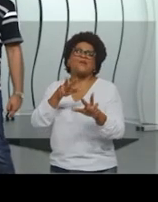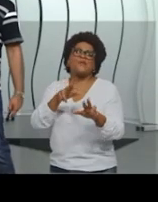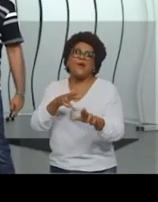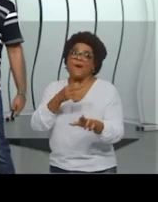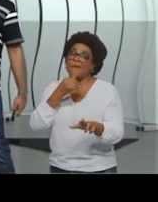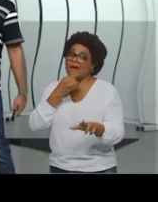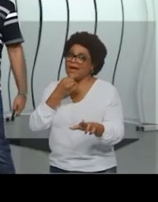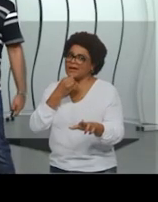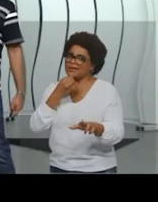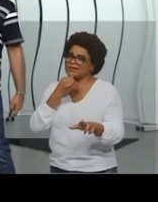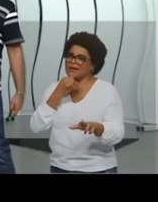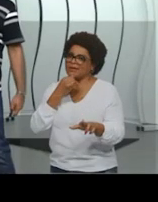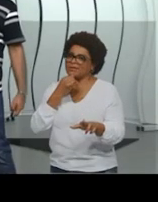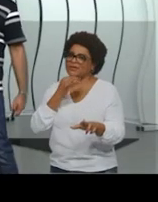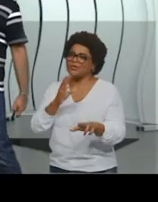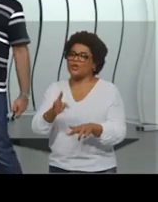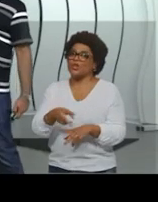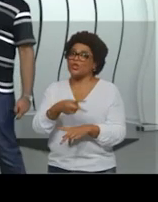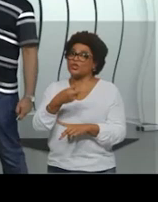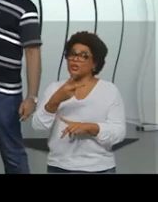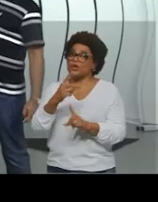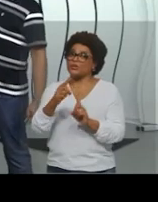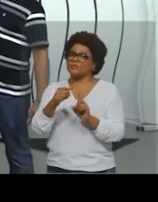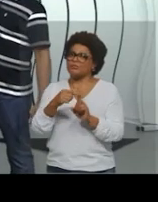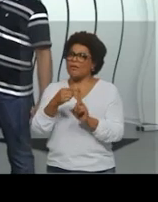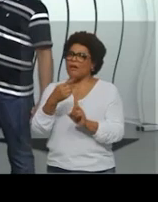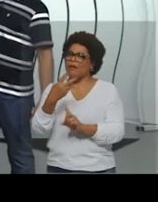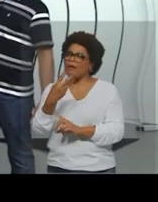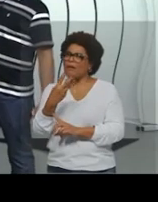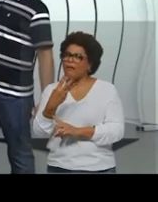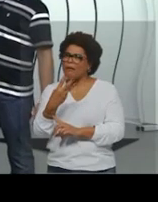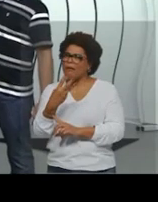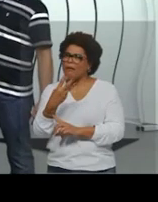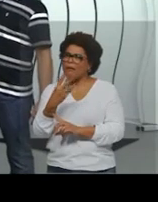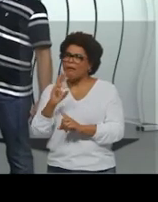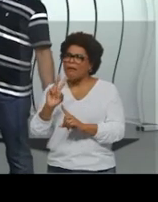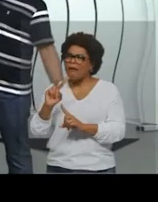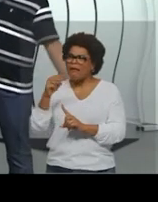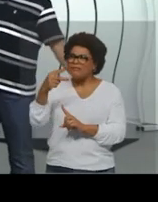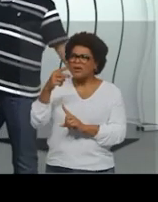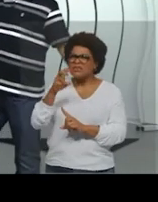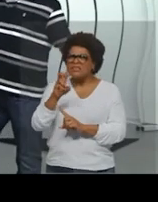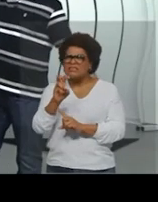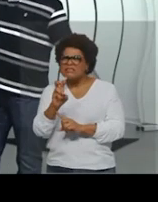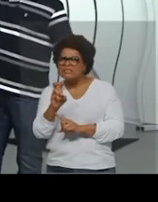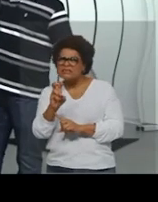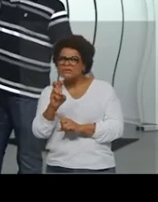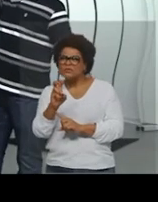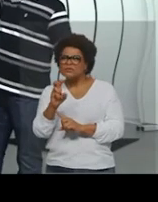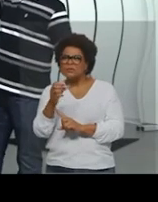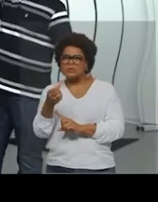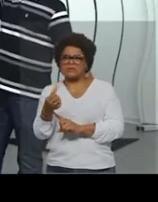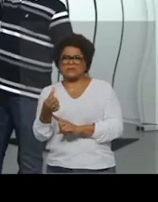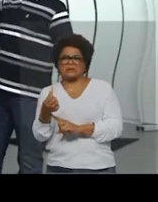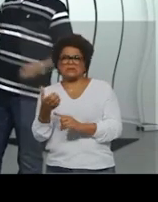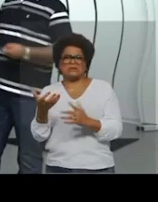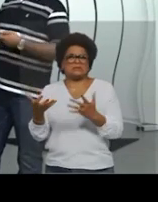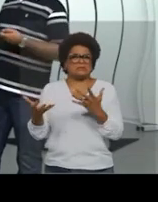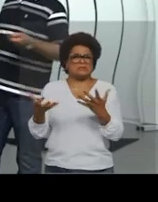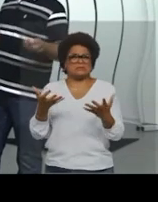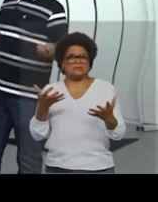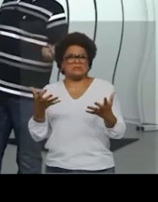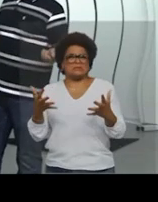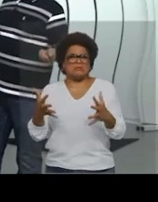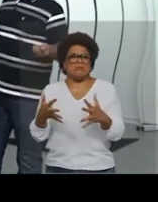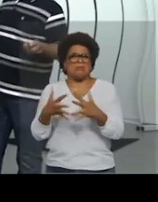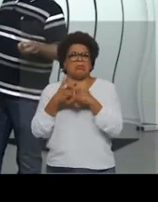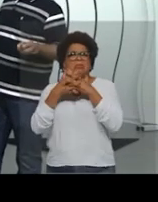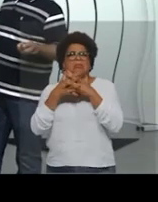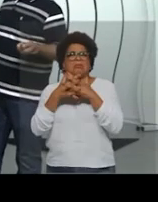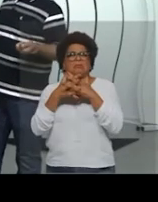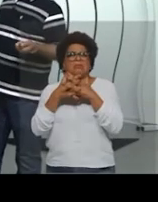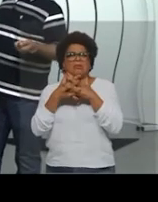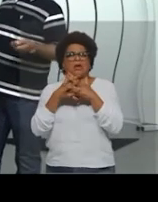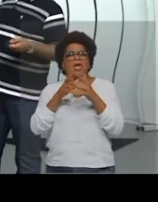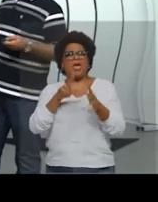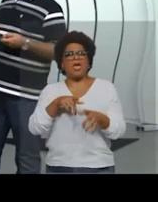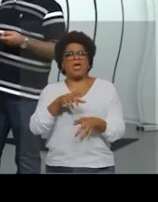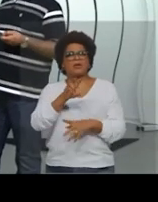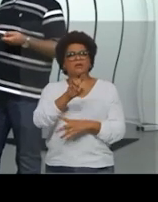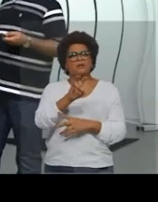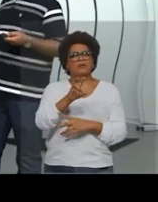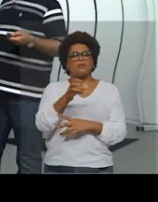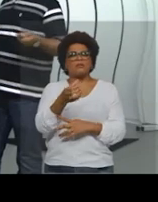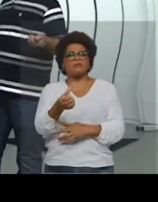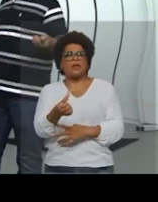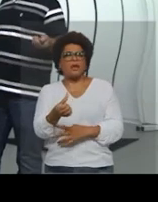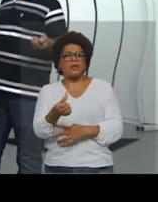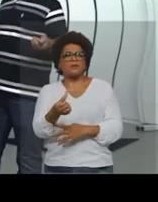uma hora ela deu 5, outra hora ela deu 6. Bom, mas é 5 ou é 6? Né? É claro que aqui nós sabemos que é 5, mas